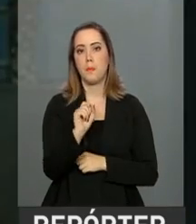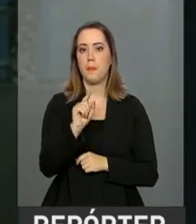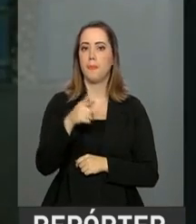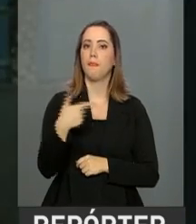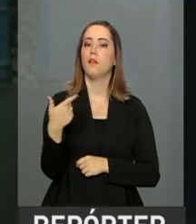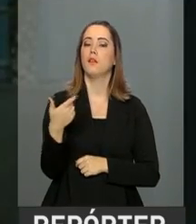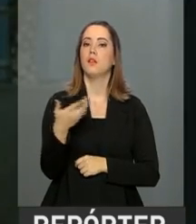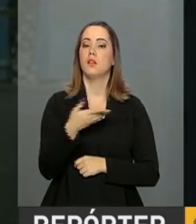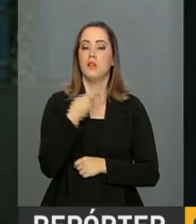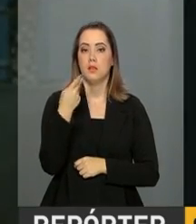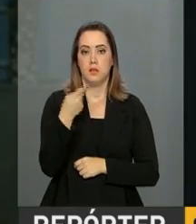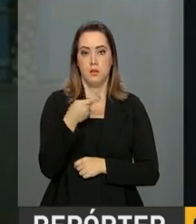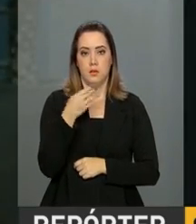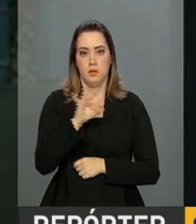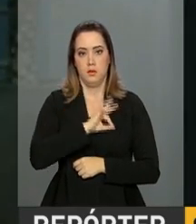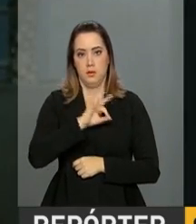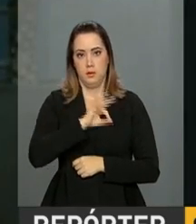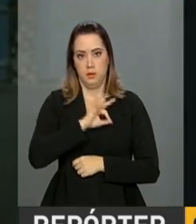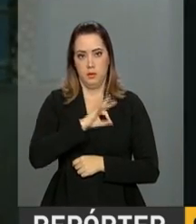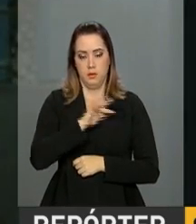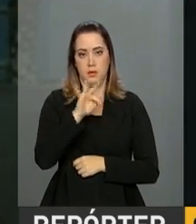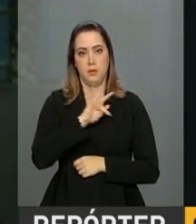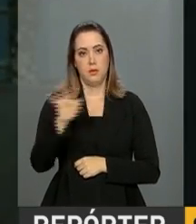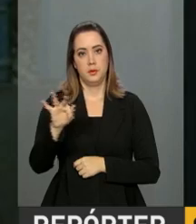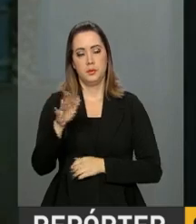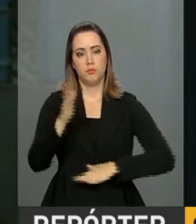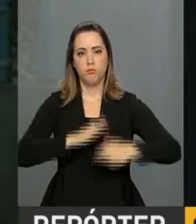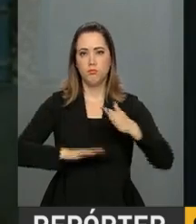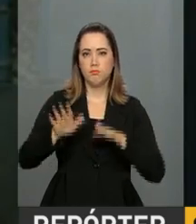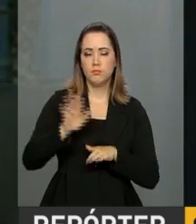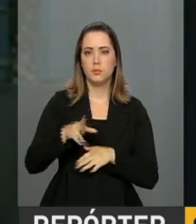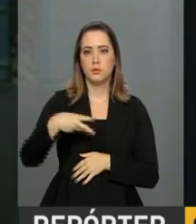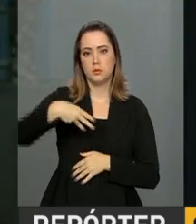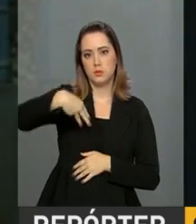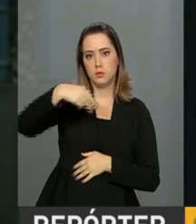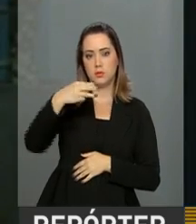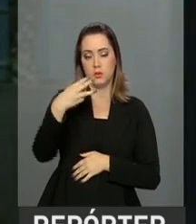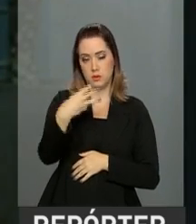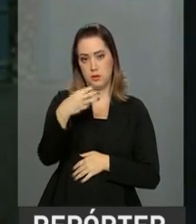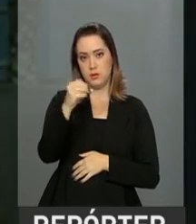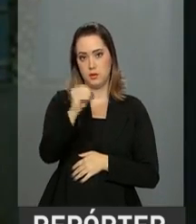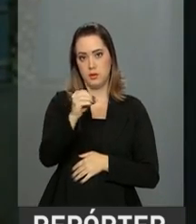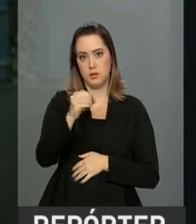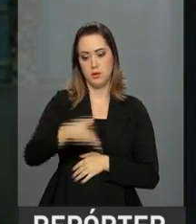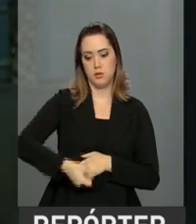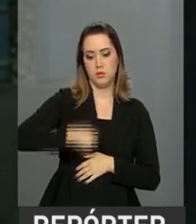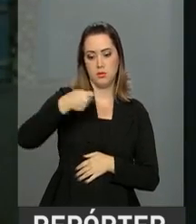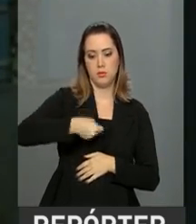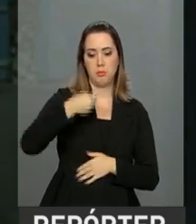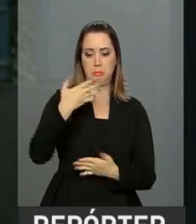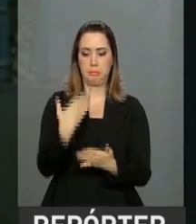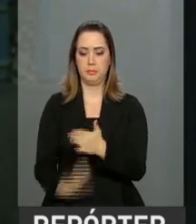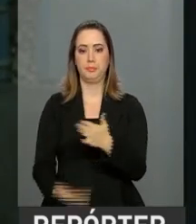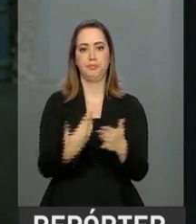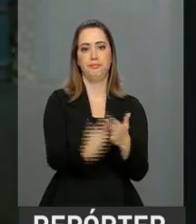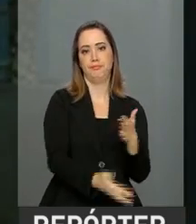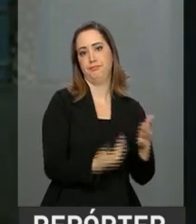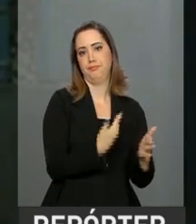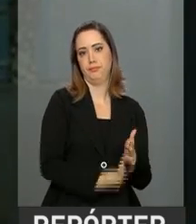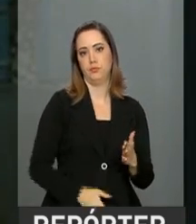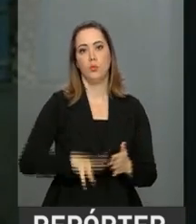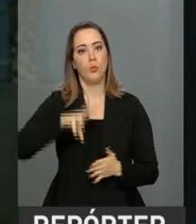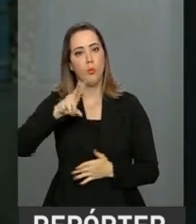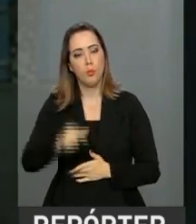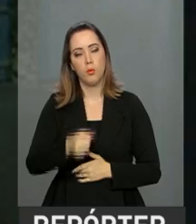polícia federal em períodos normais cerca de 30 bagagens são deixadas sozinhas ou perdid todos os